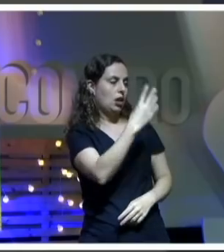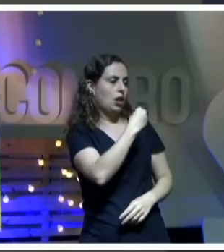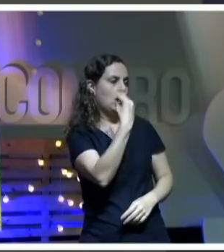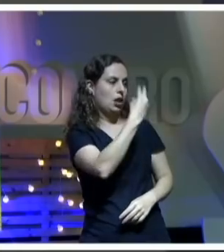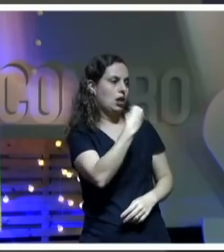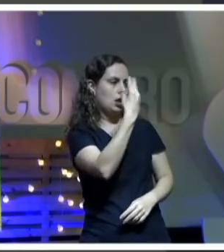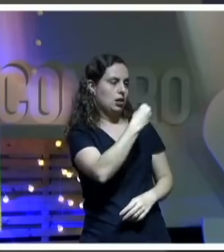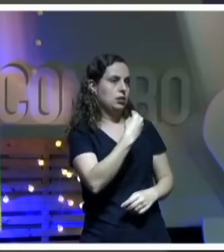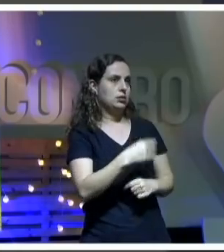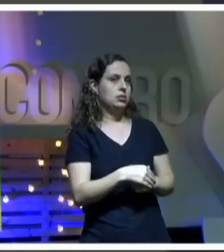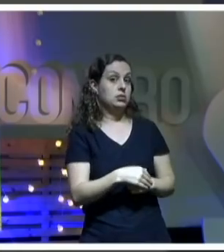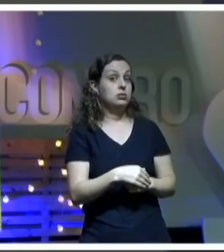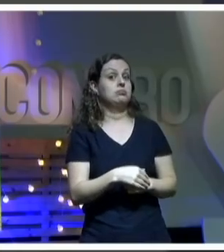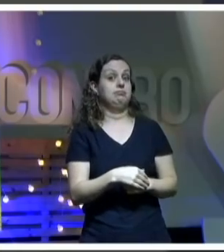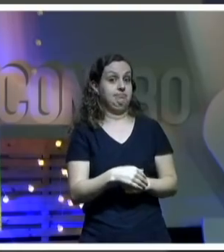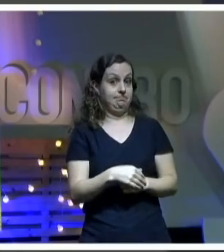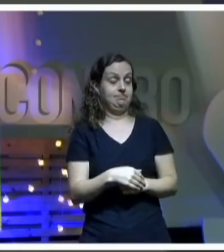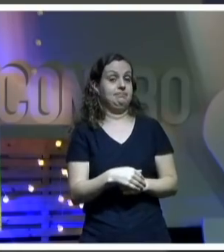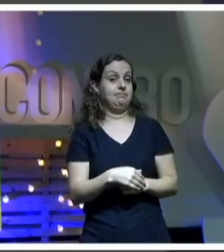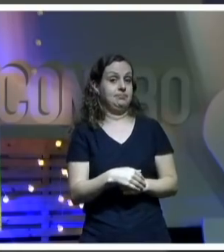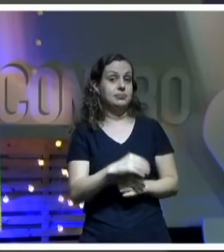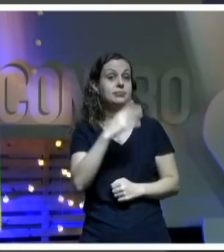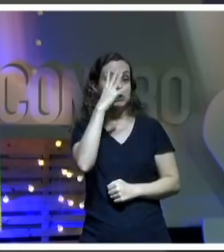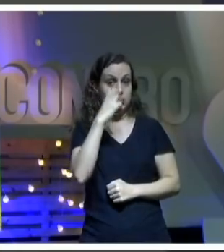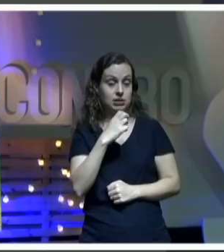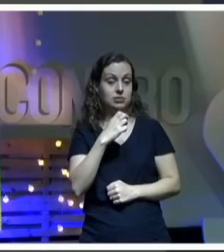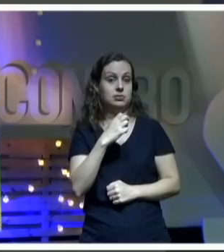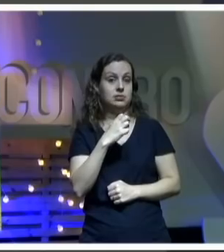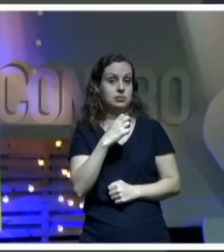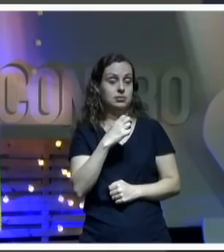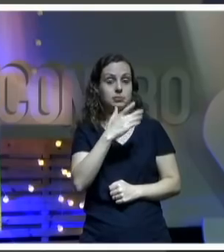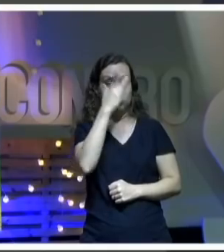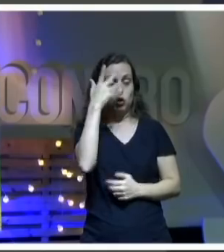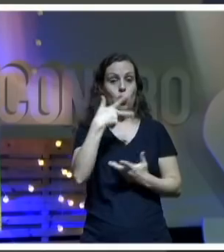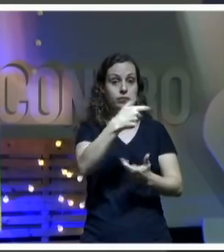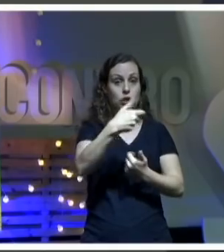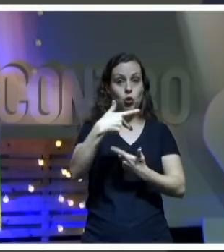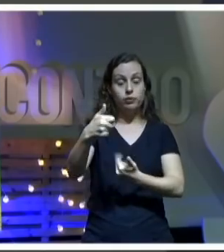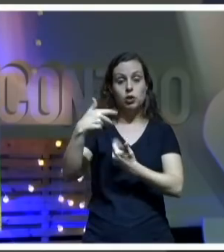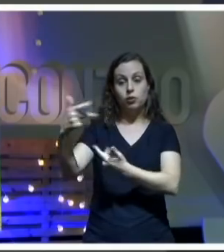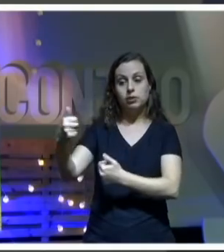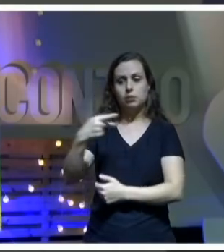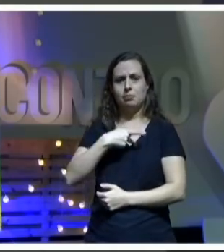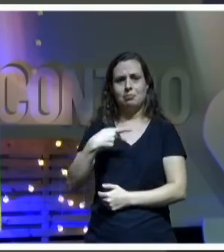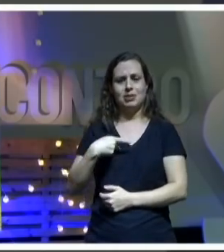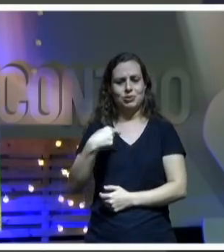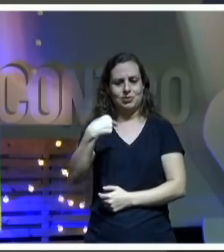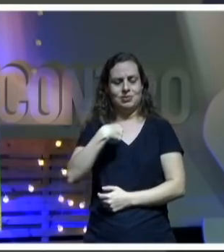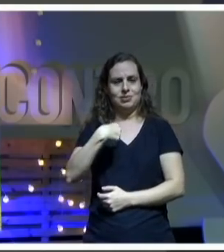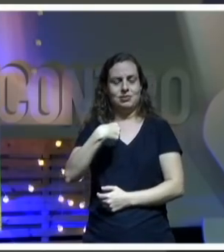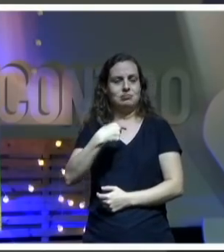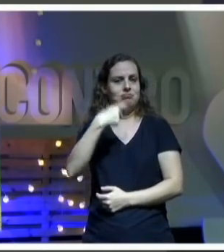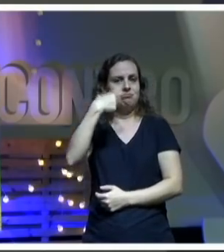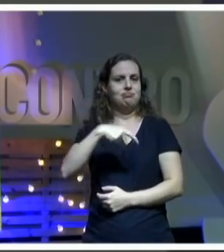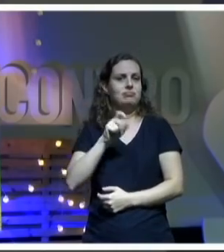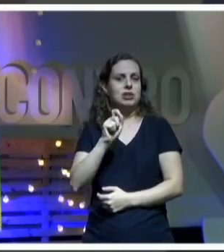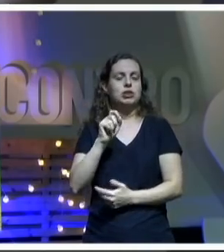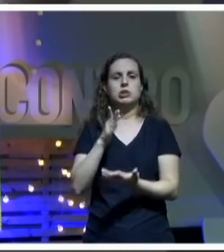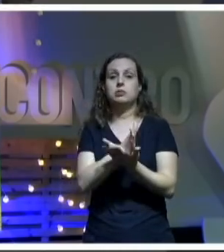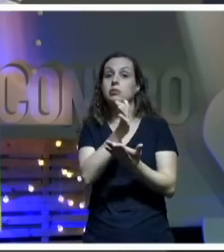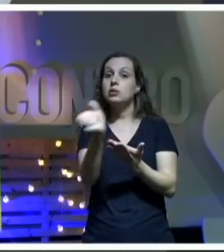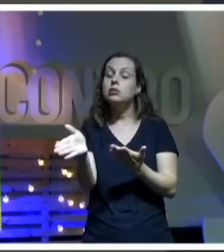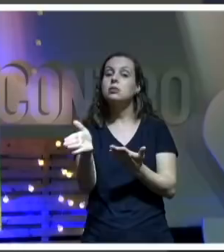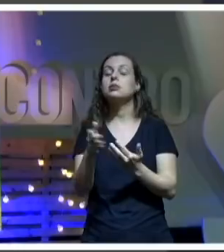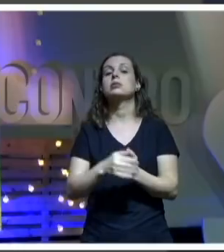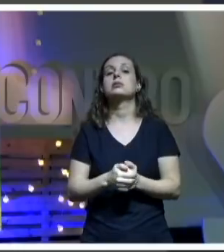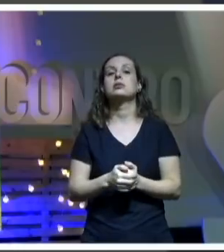está chegando aí pra cima e pra baixo assim quem vocês valorizam como os grandes teólogos porque quando a gente não vai